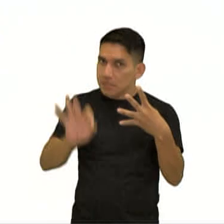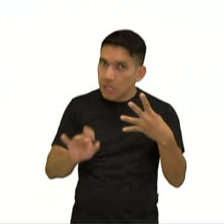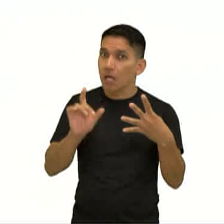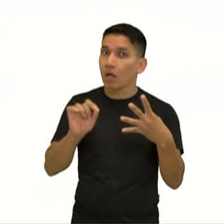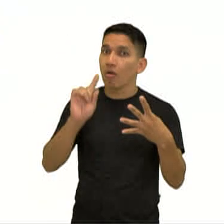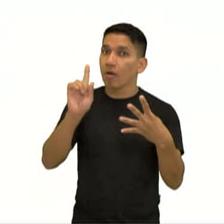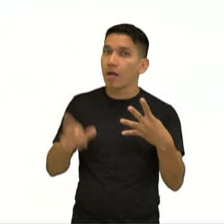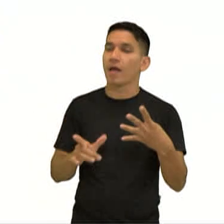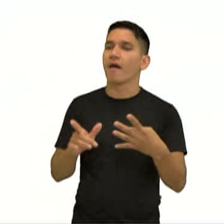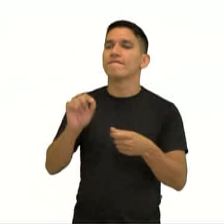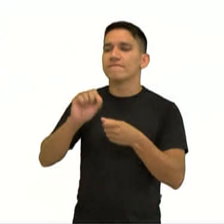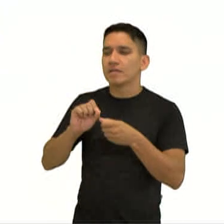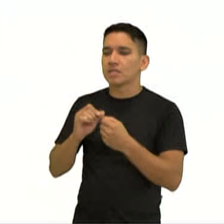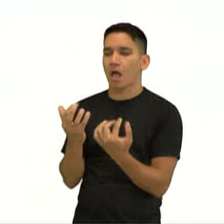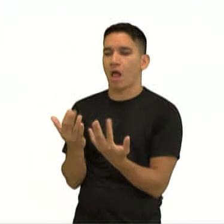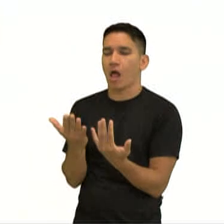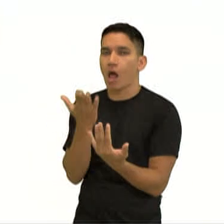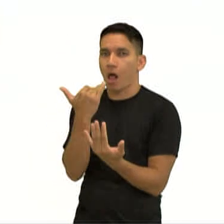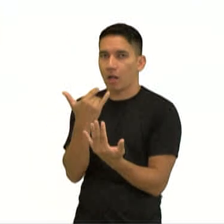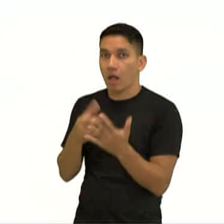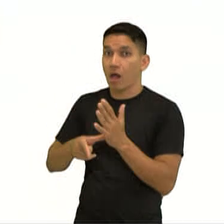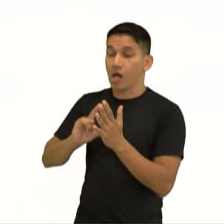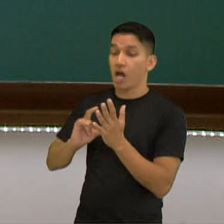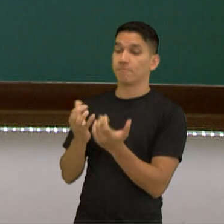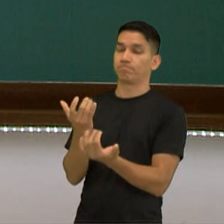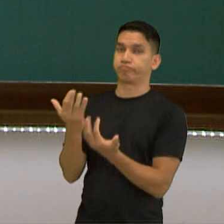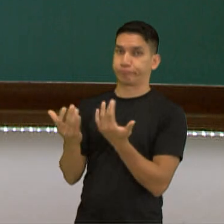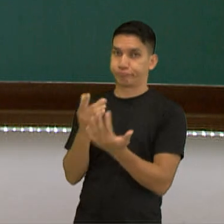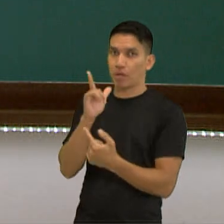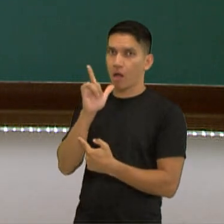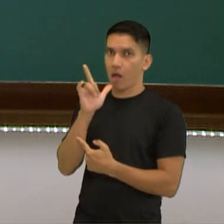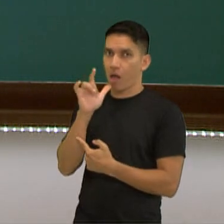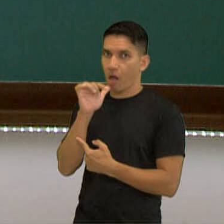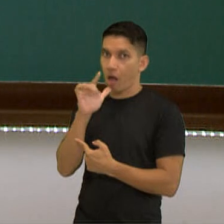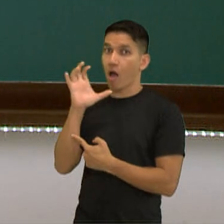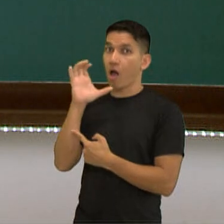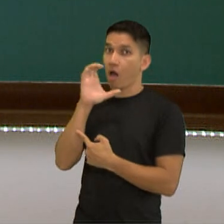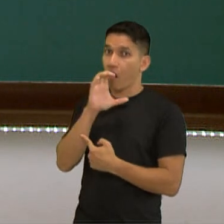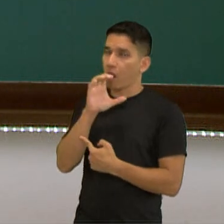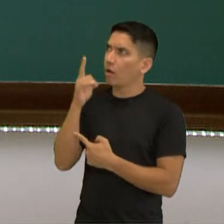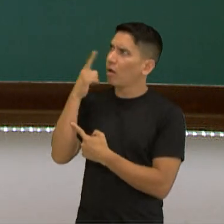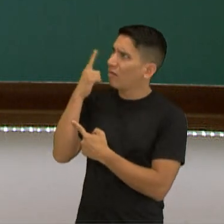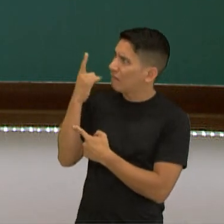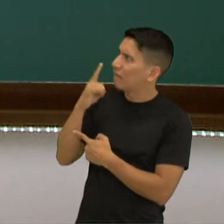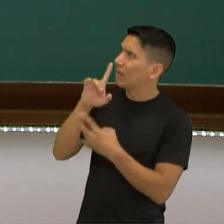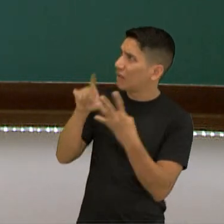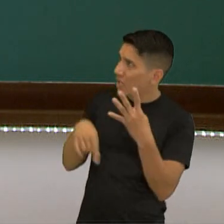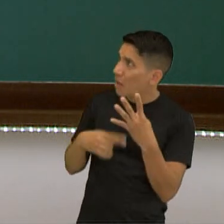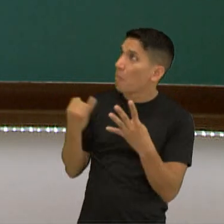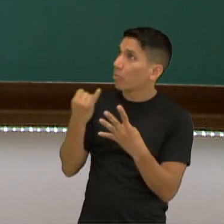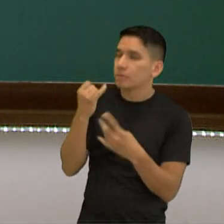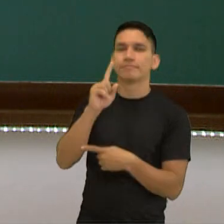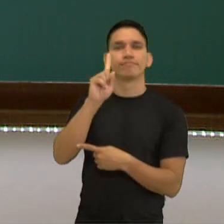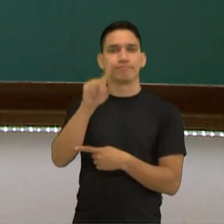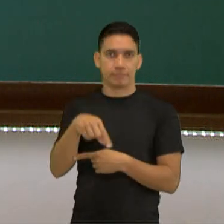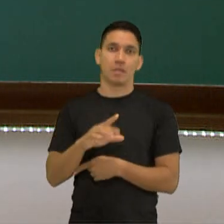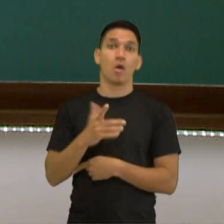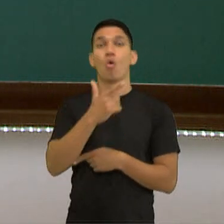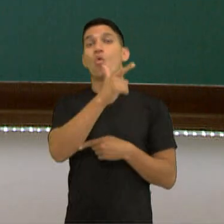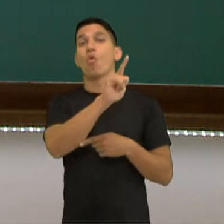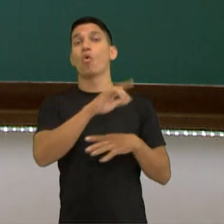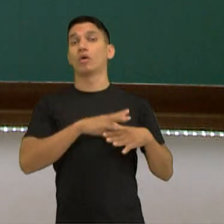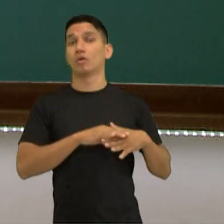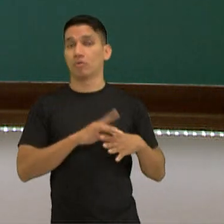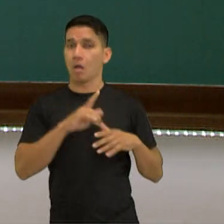água filtrada e ferver os alimentos antes de ingeri-los. Mas sabendo isso não é importante? É! Para outras doenças, eu